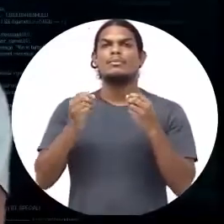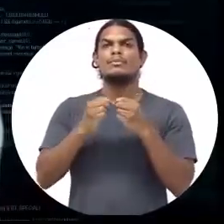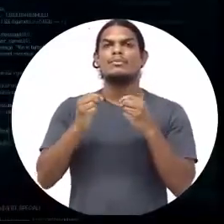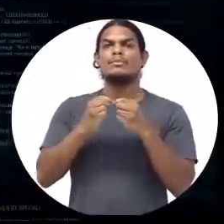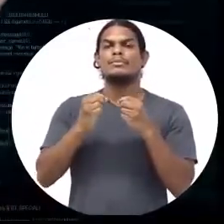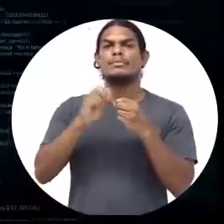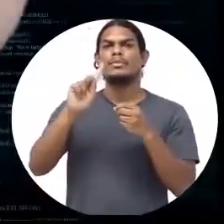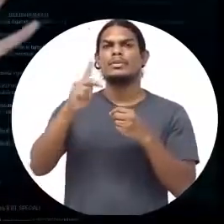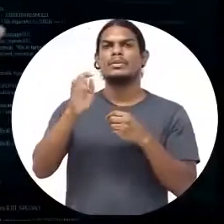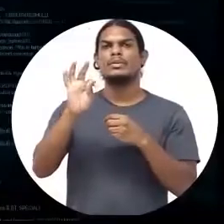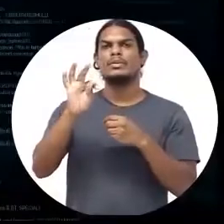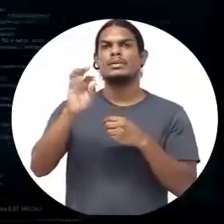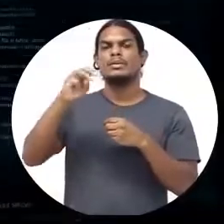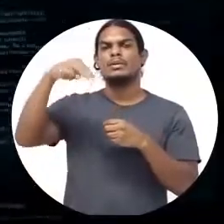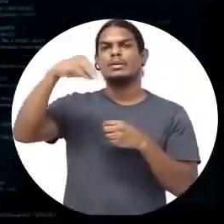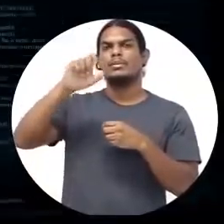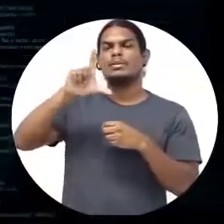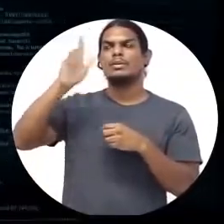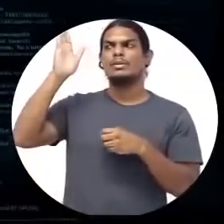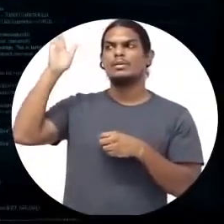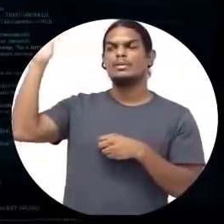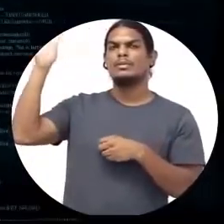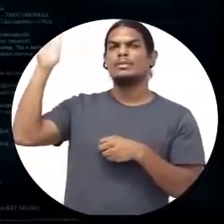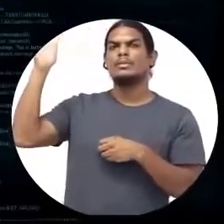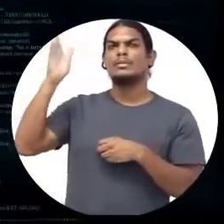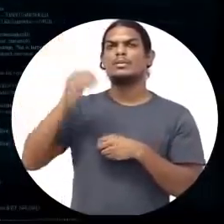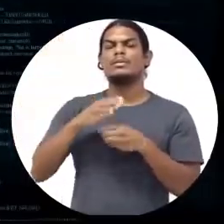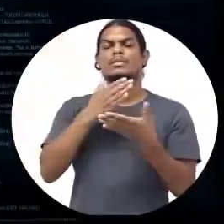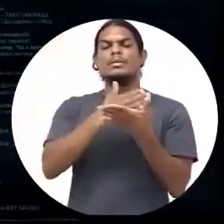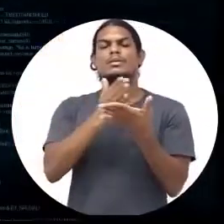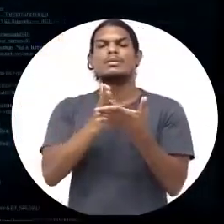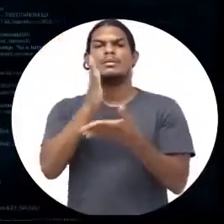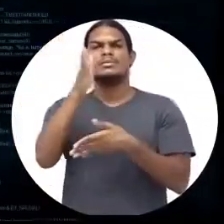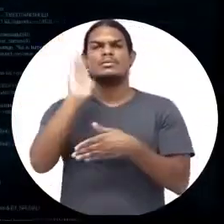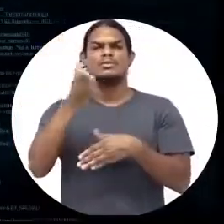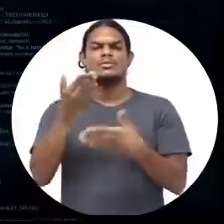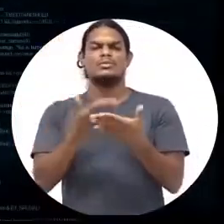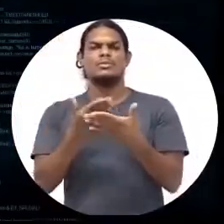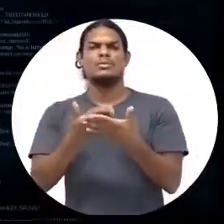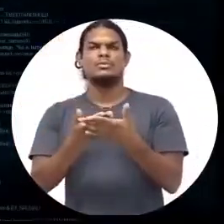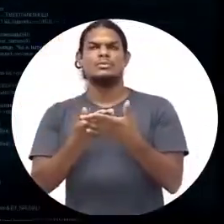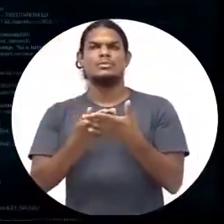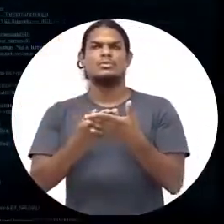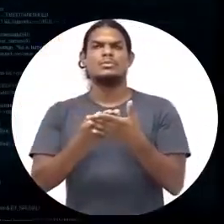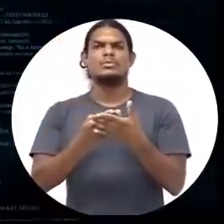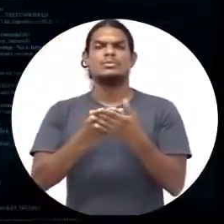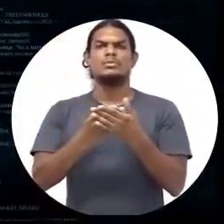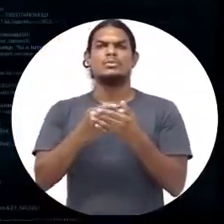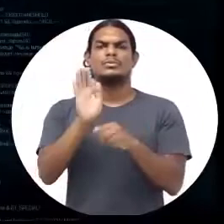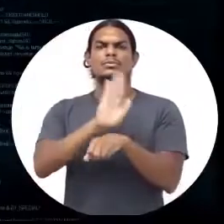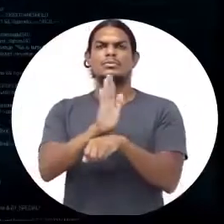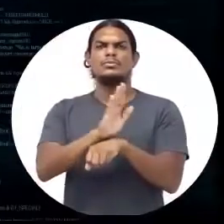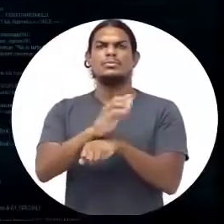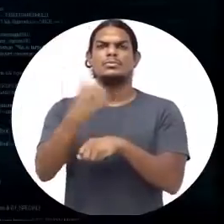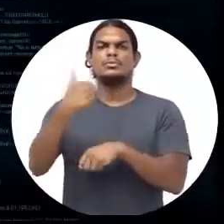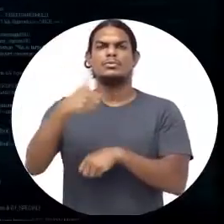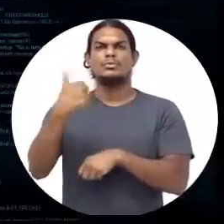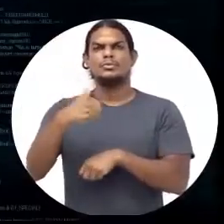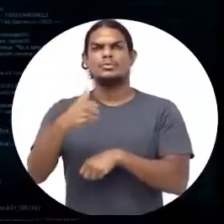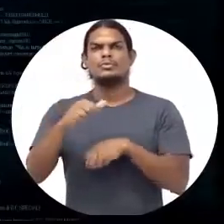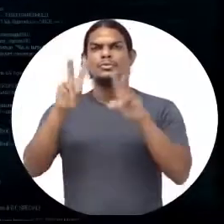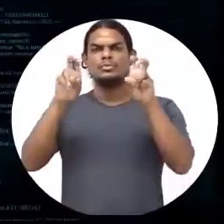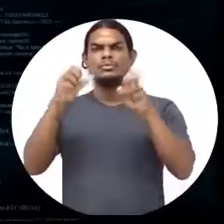uma daquelas partezinhas que você escreveu anteriormente na competência 1 e descobrir como é que a gente pode modificar